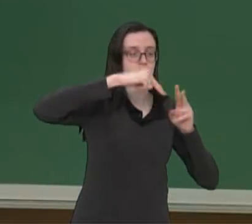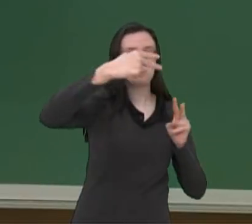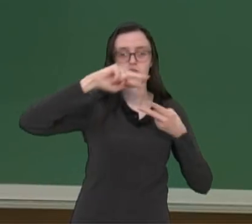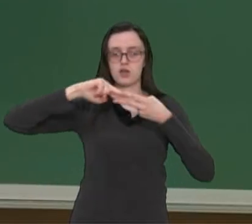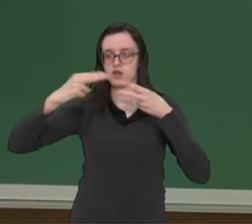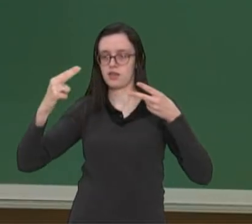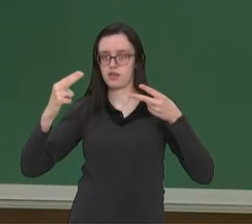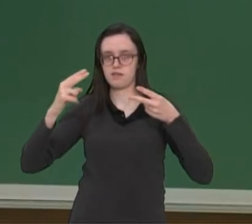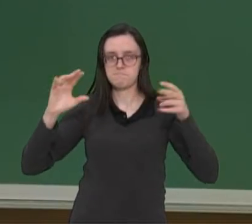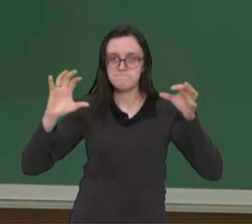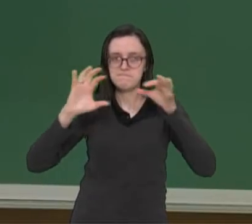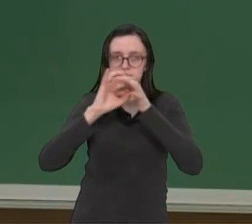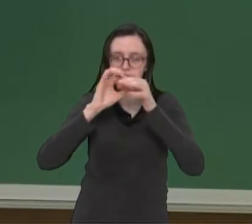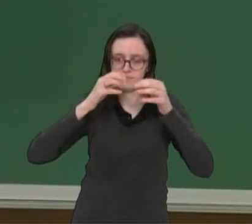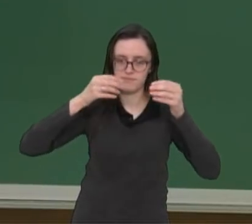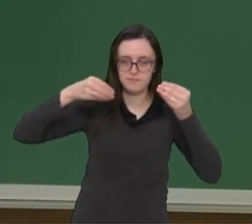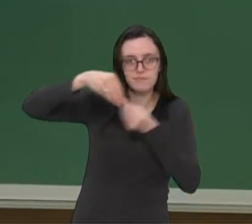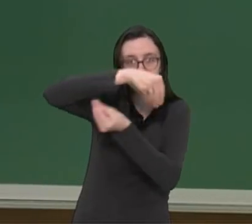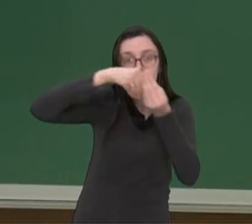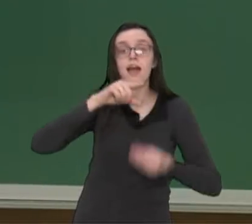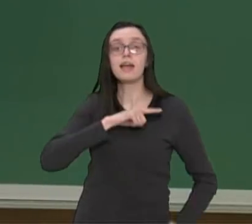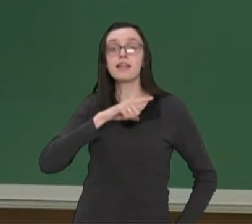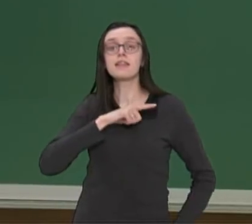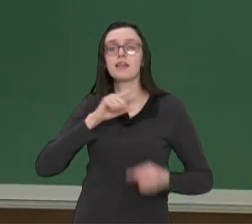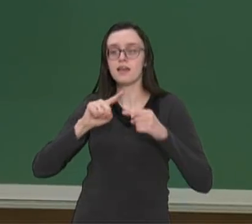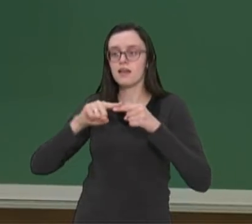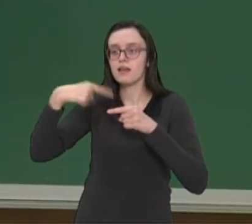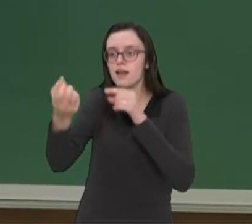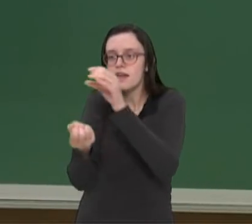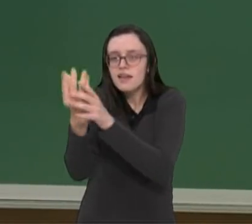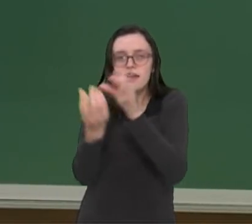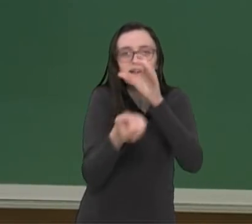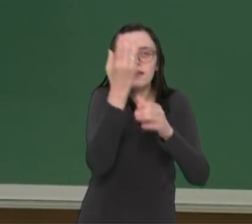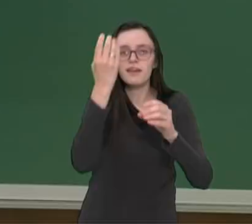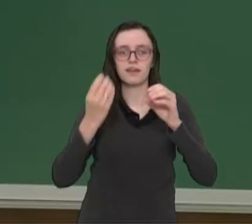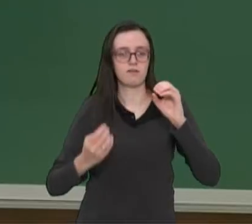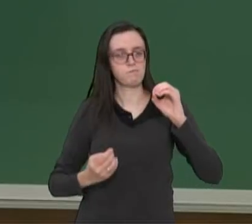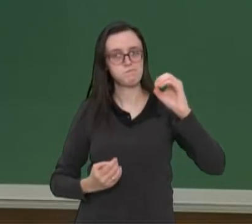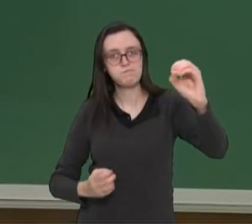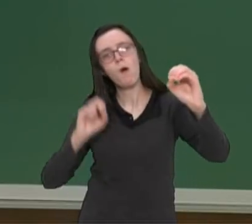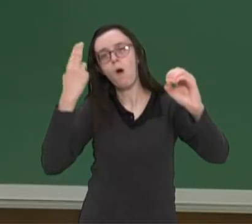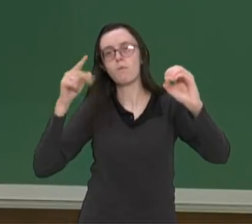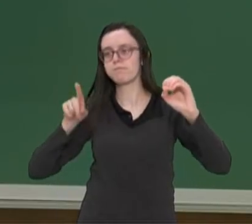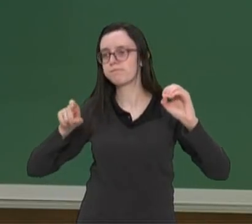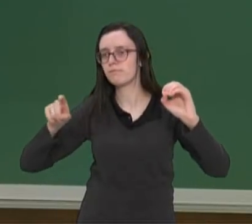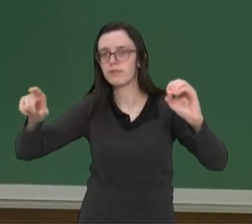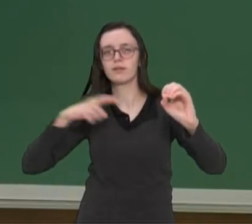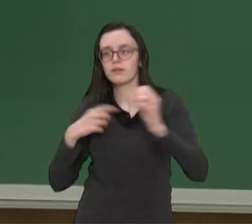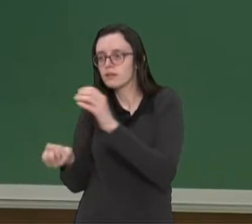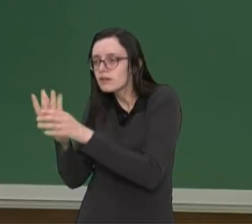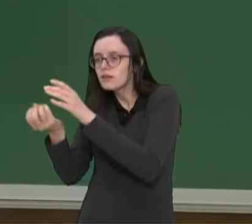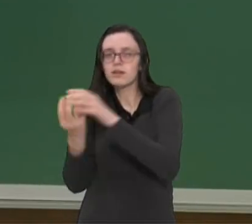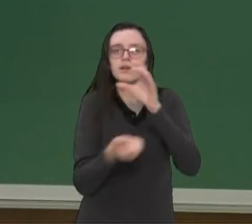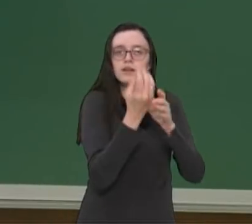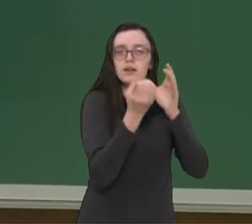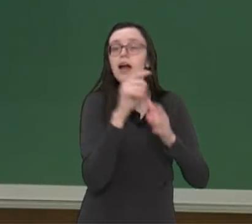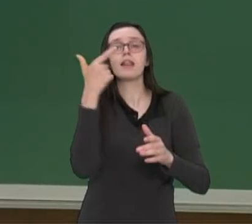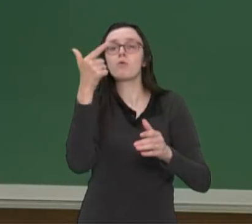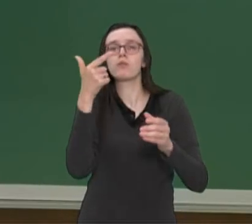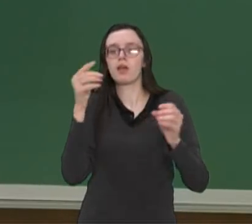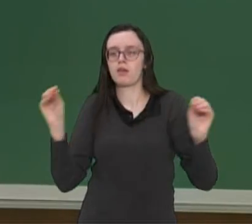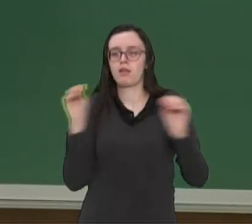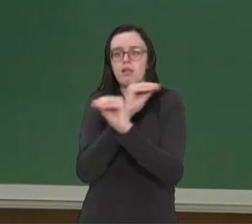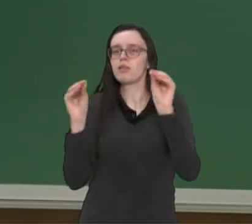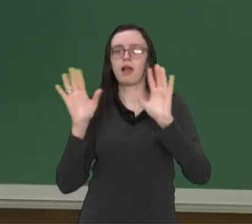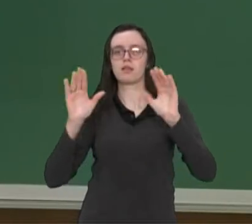completa, eles vão juntos sempre para o próximo para formar os gametas, tá? Eles não sofrem o crossing over, eles não fazem essa troca de material